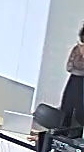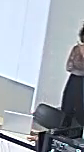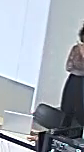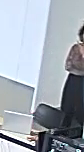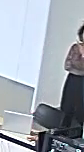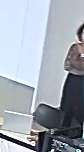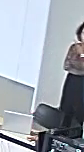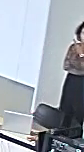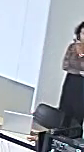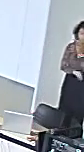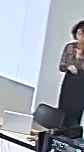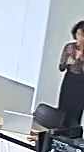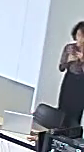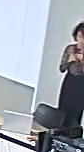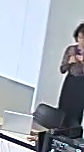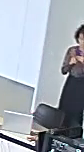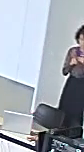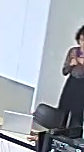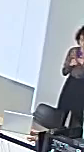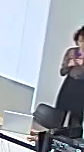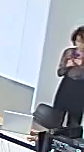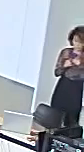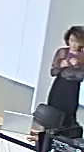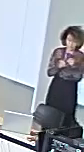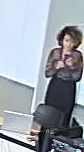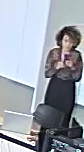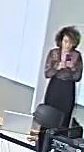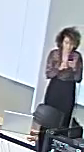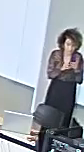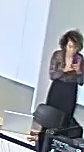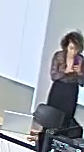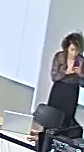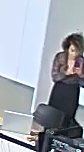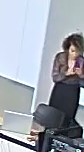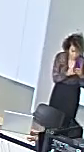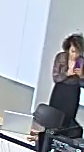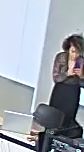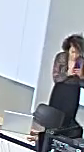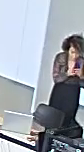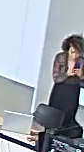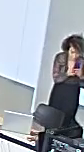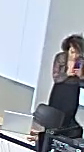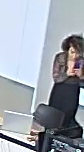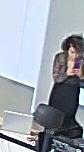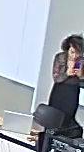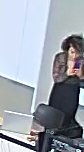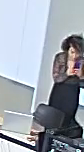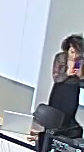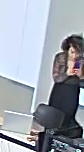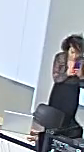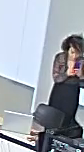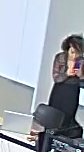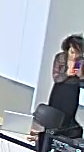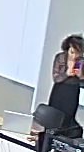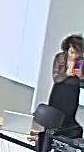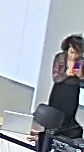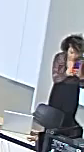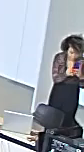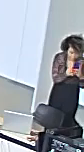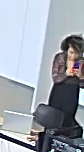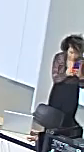na Espanha pelo padre São Francisco Coll. E a congregação nasceu para anunciar a mensagem de salvação a